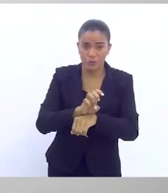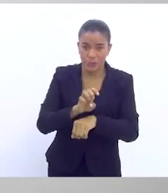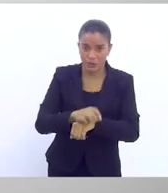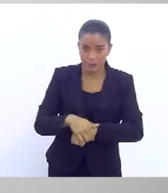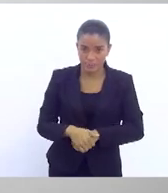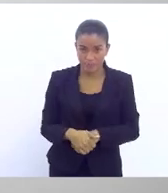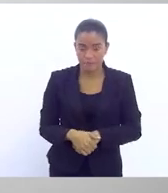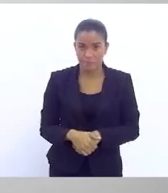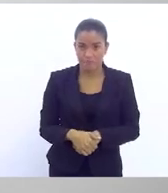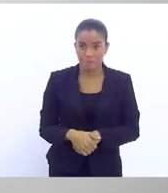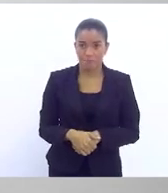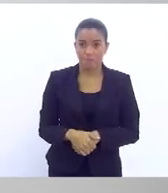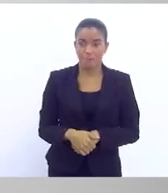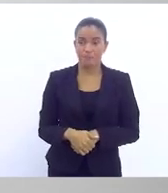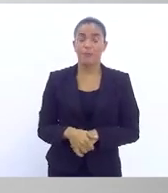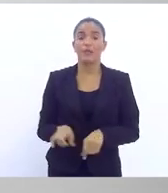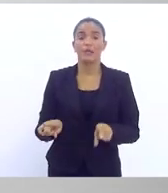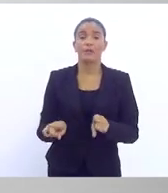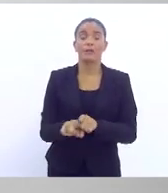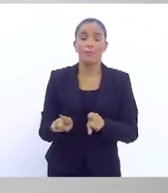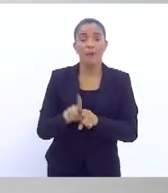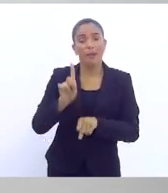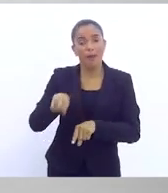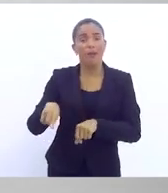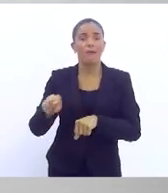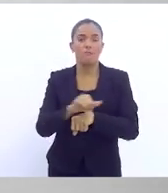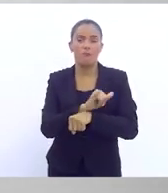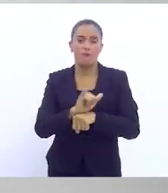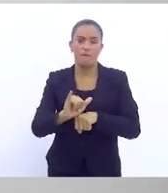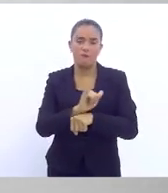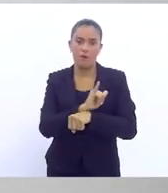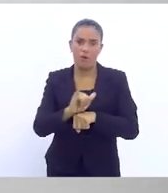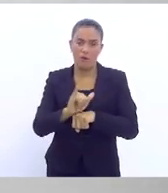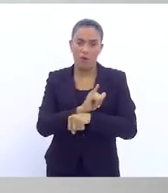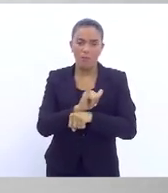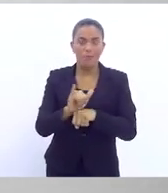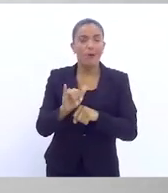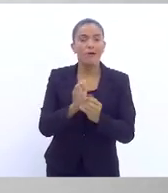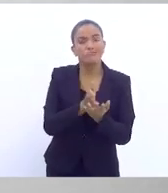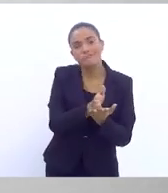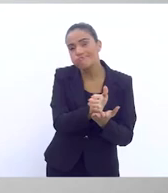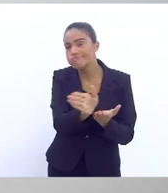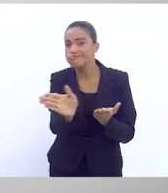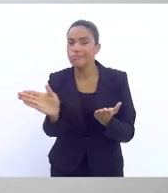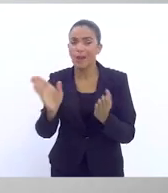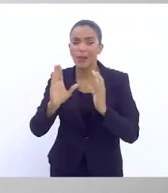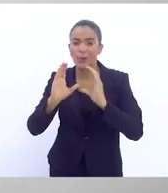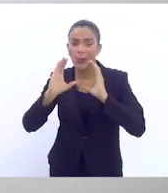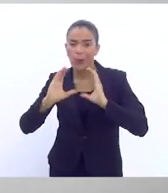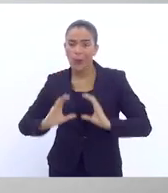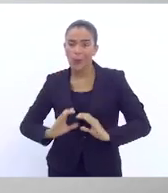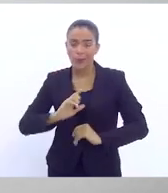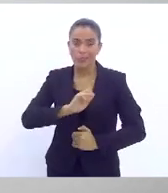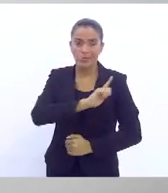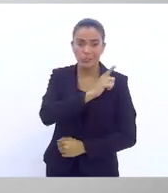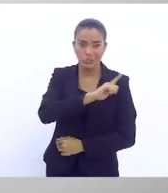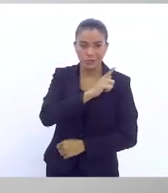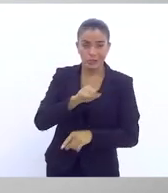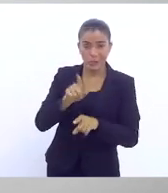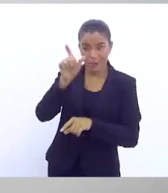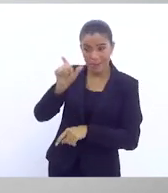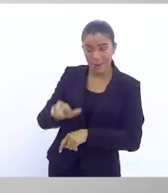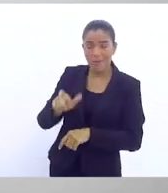muitas vezes são formas de Desvio de Conduta de gestores e de